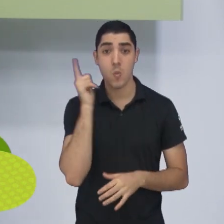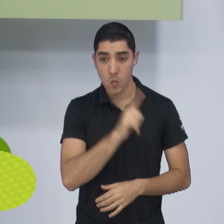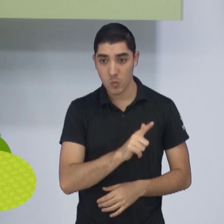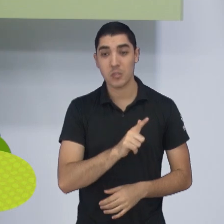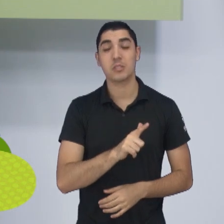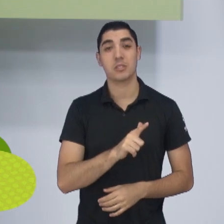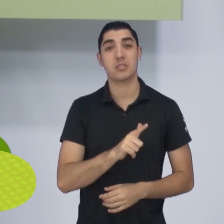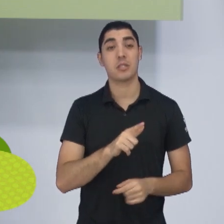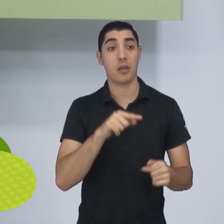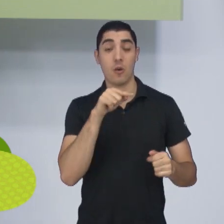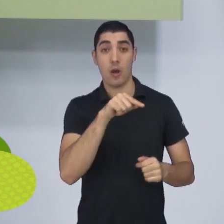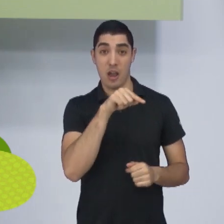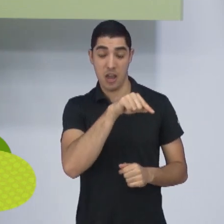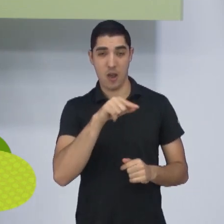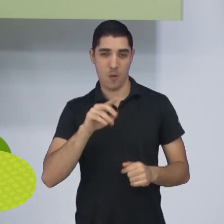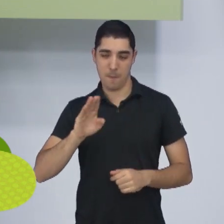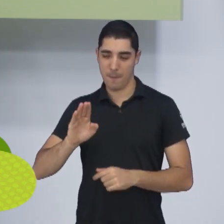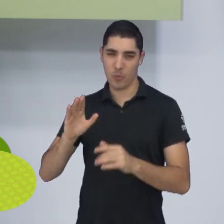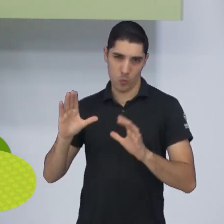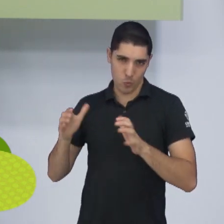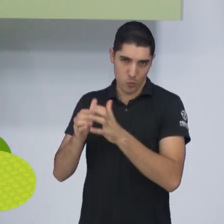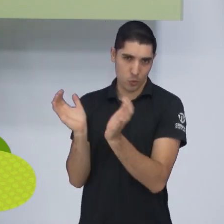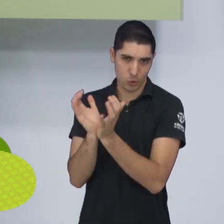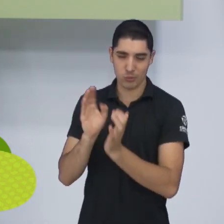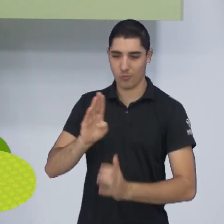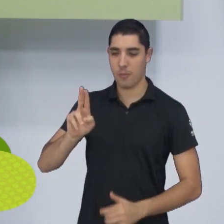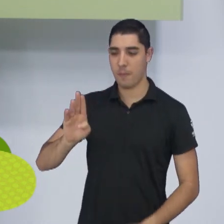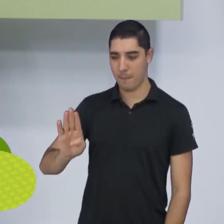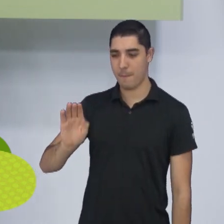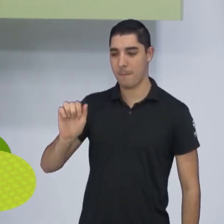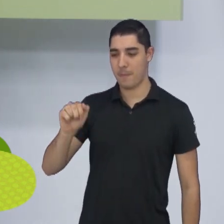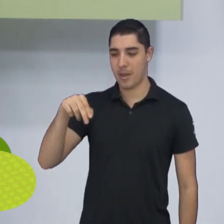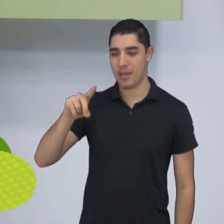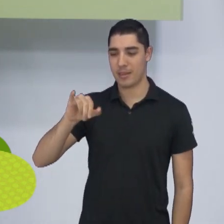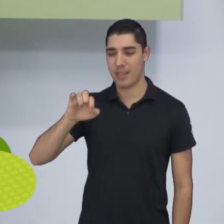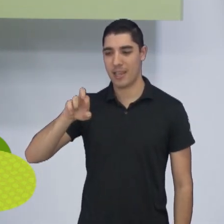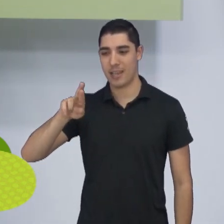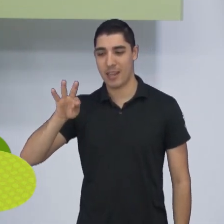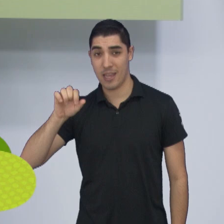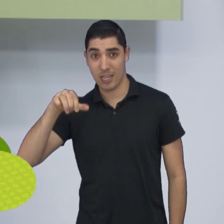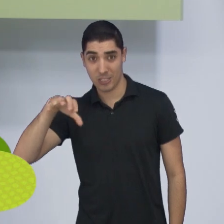o artilheiro da competição. O Ruero que, por ter jogado profissional, né, apesar do